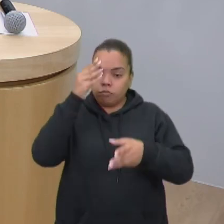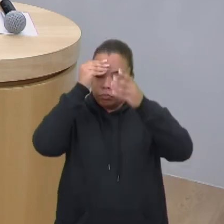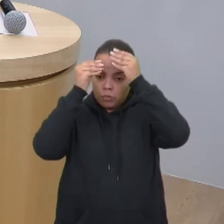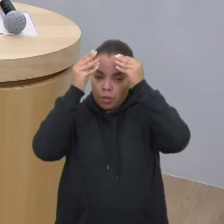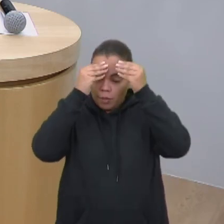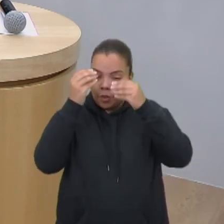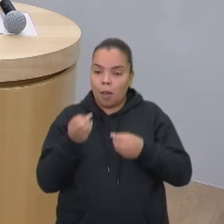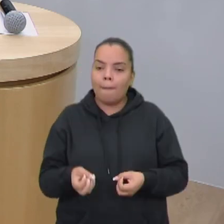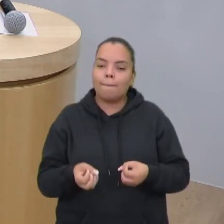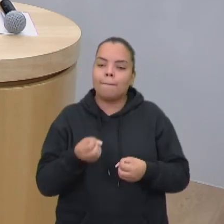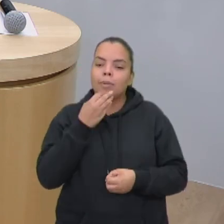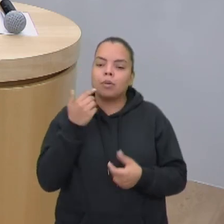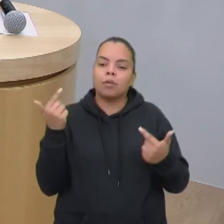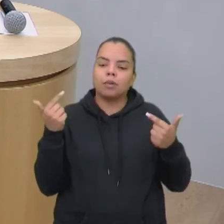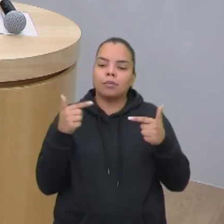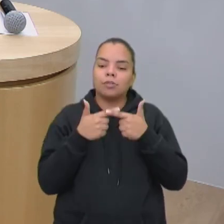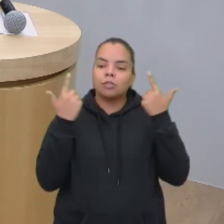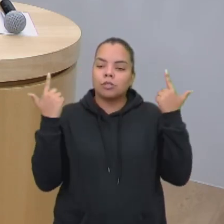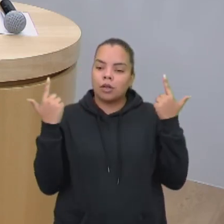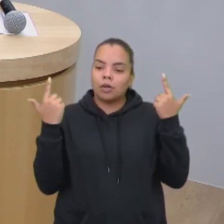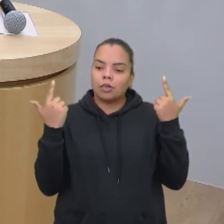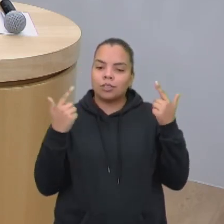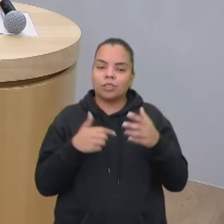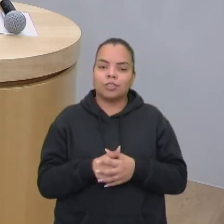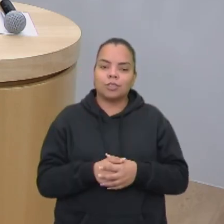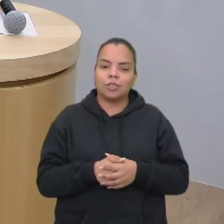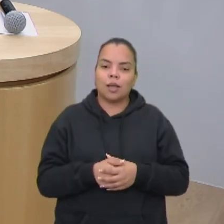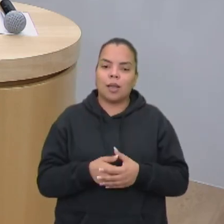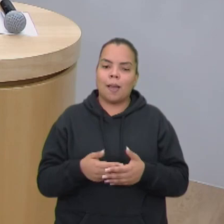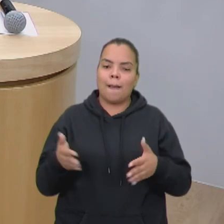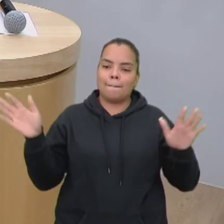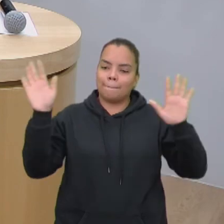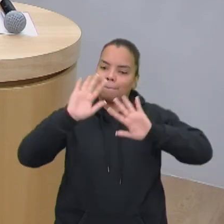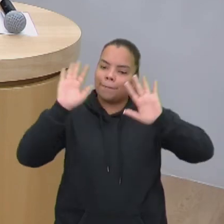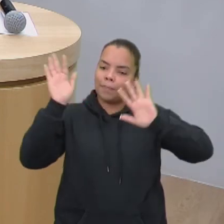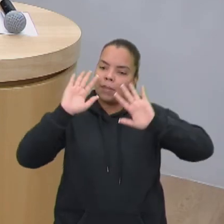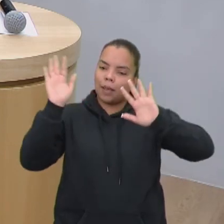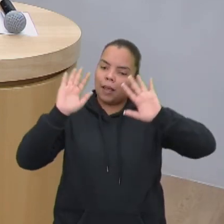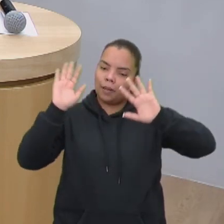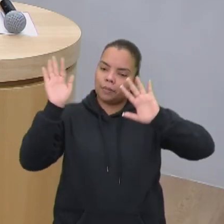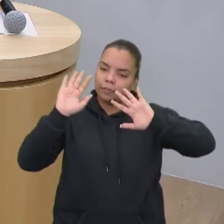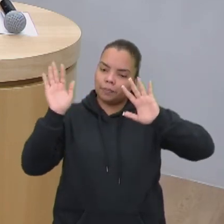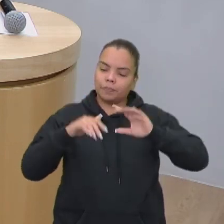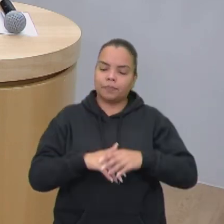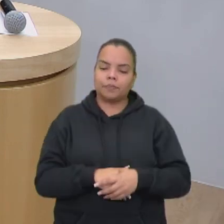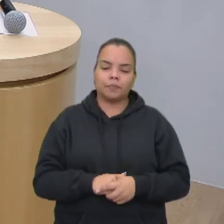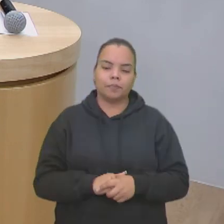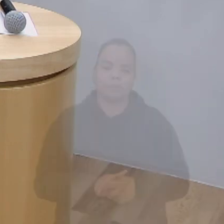sorte aí no trabalho de vocês. Boa sorte, gente. Hashtag Obrigada Se Liga pela na Mídia. companhia. Tchau, tchau. Até mais.